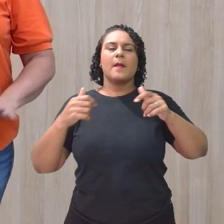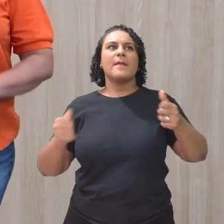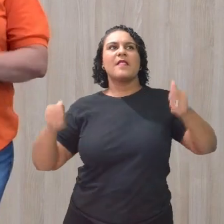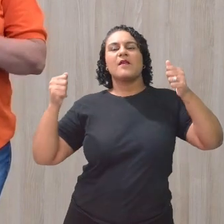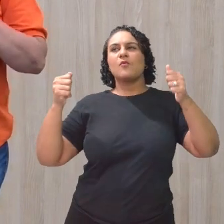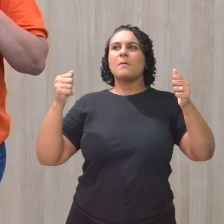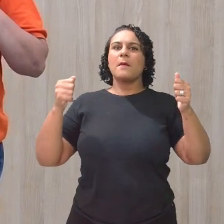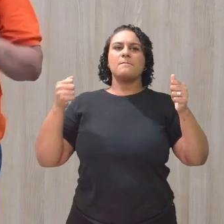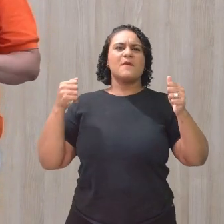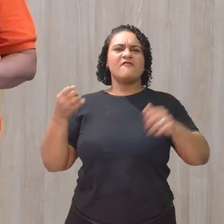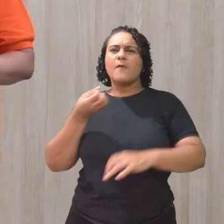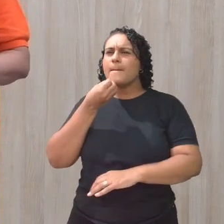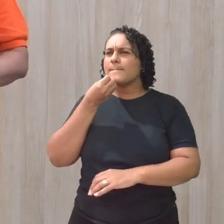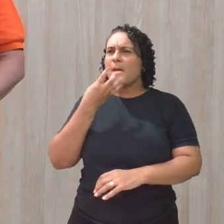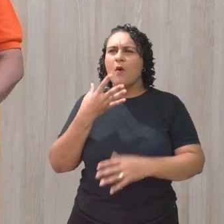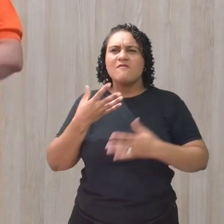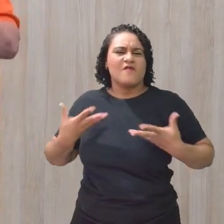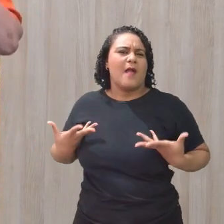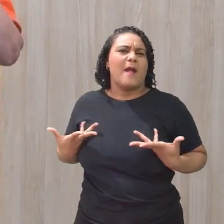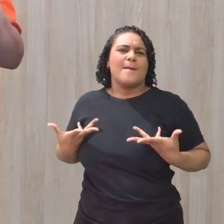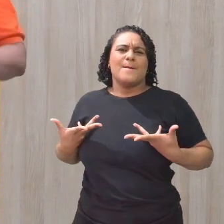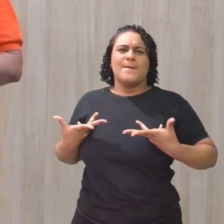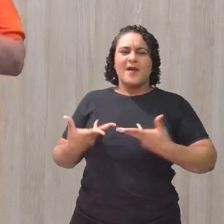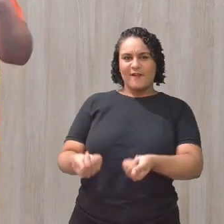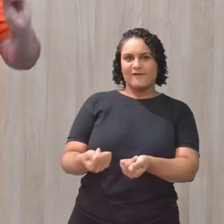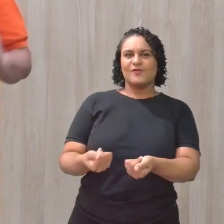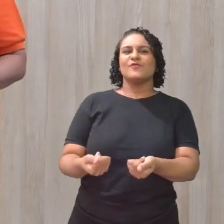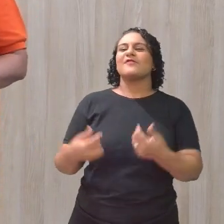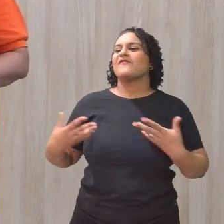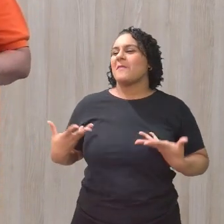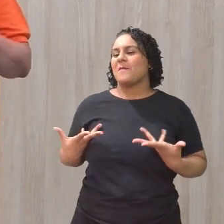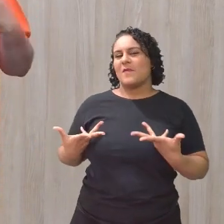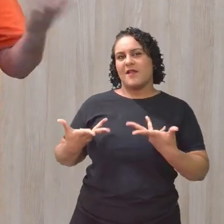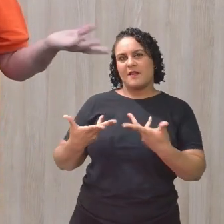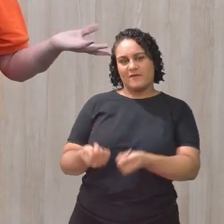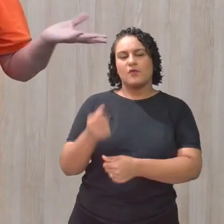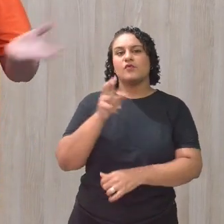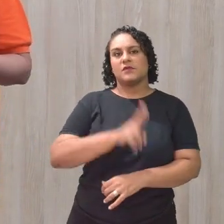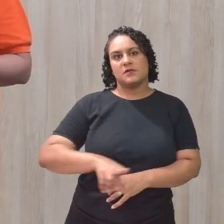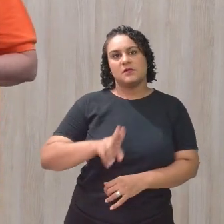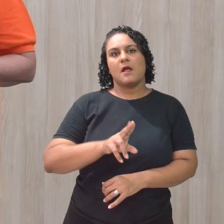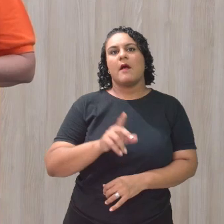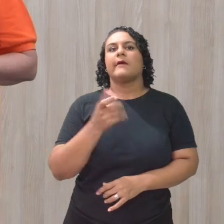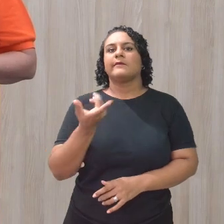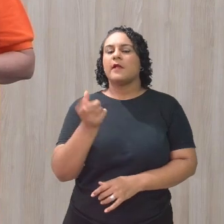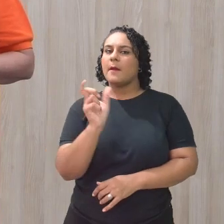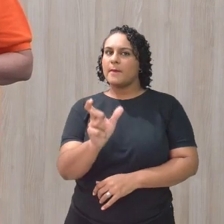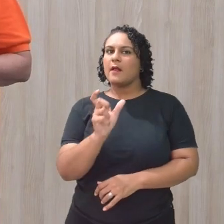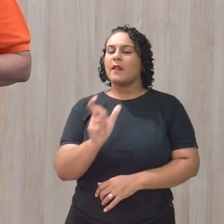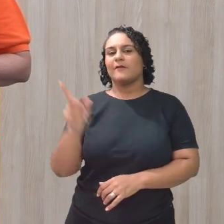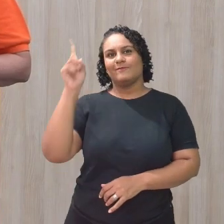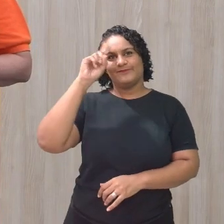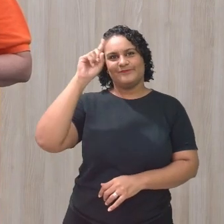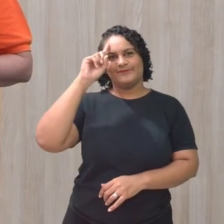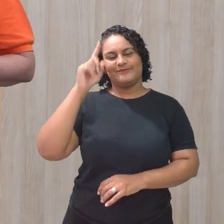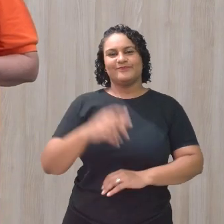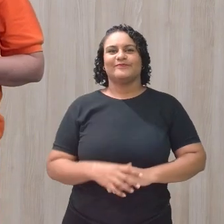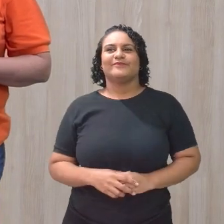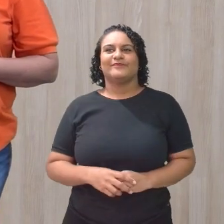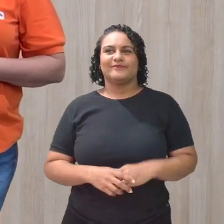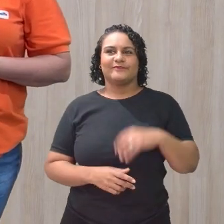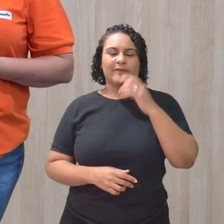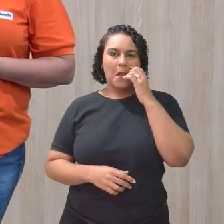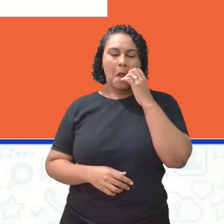desinibido, apresentou numa boa, ele arrebentou, ela arrebentou. Usamos essas expressões no nosso dia a dia, não é